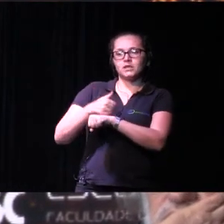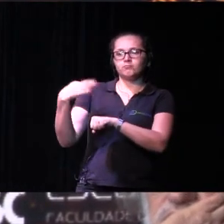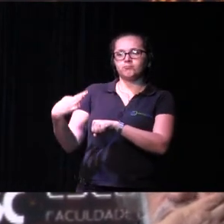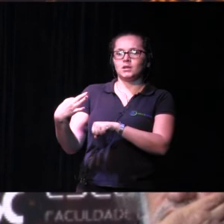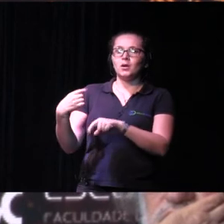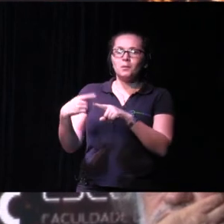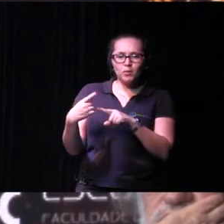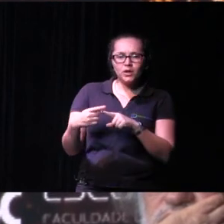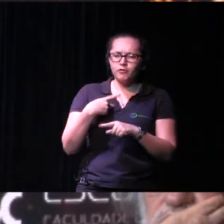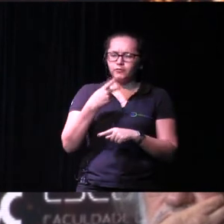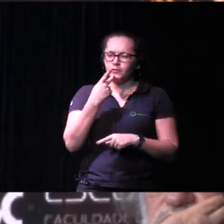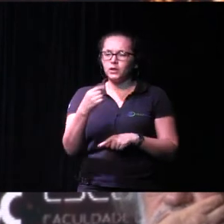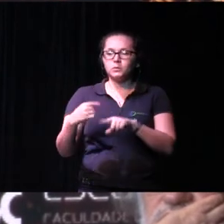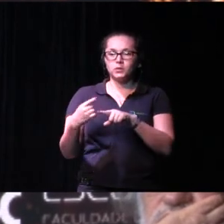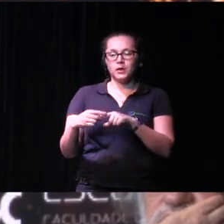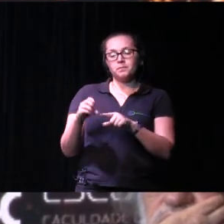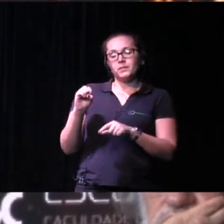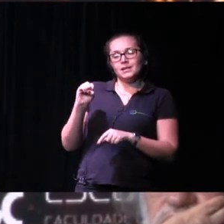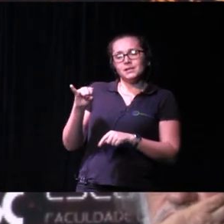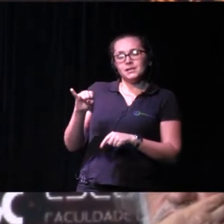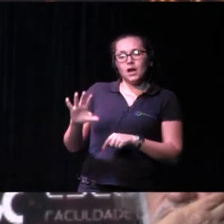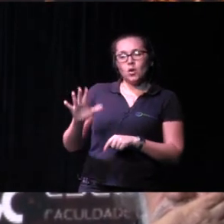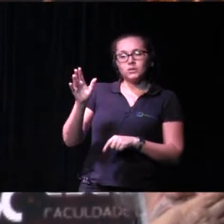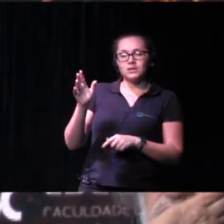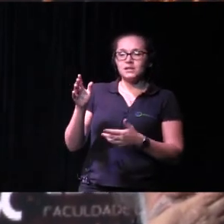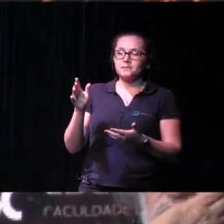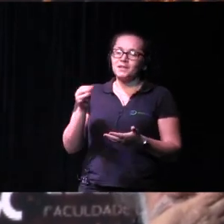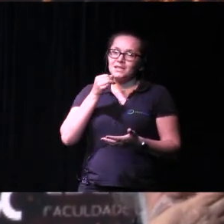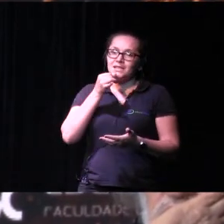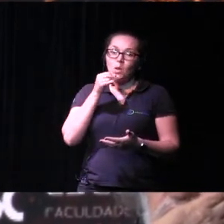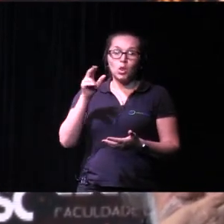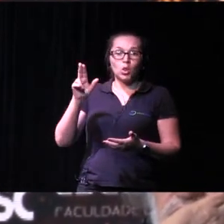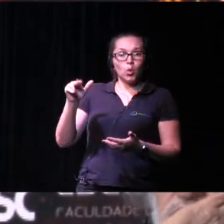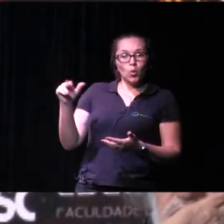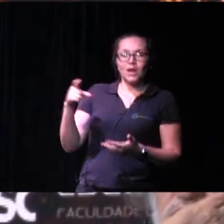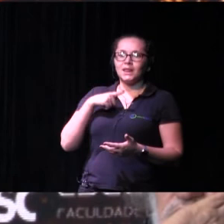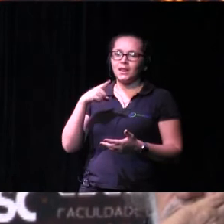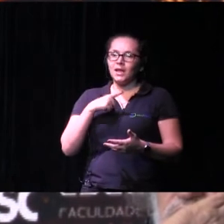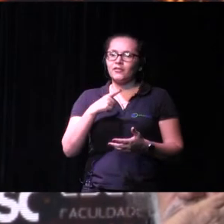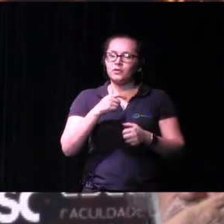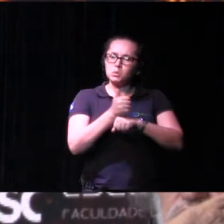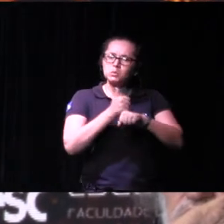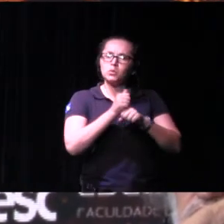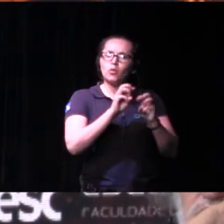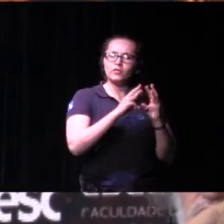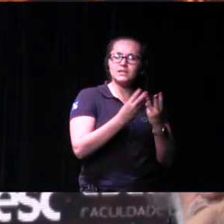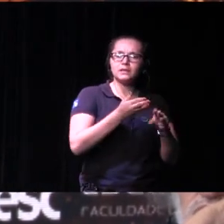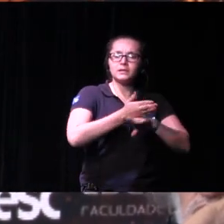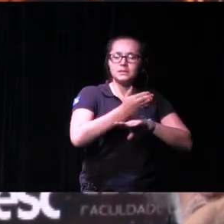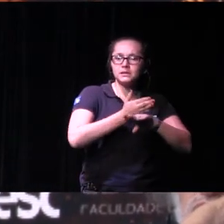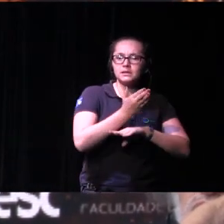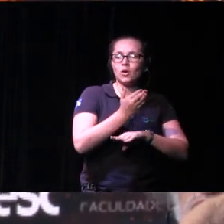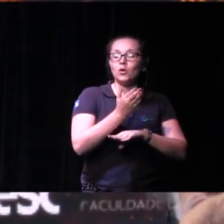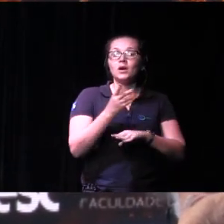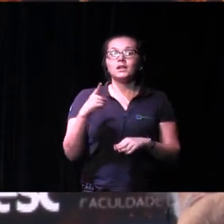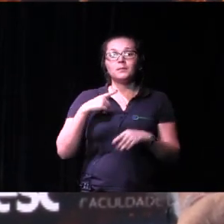digo isto? Porque, se bem não houve nunca uma oficina de participação, apenas no